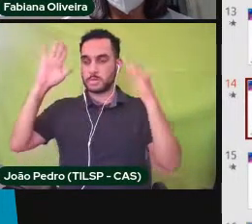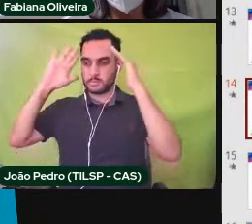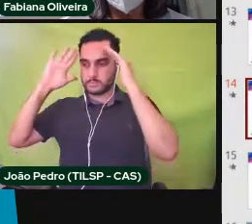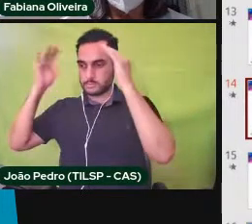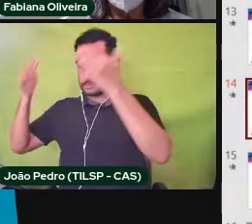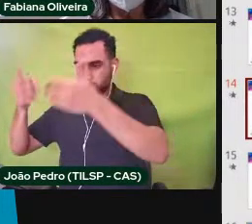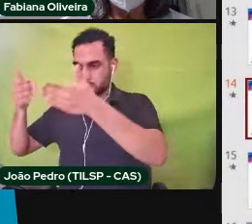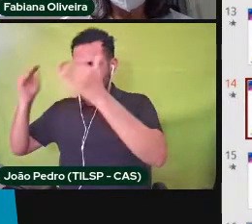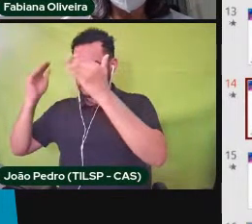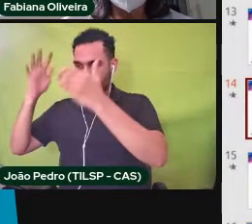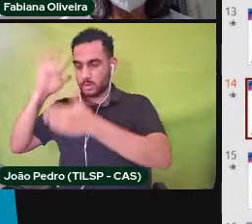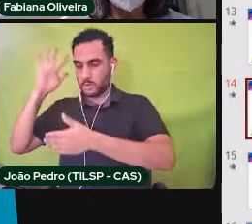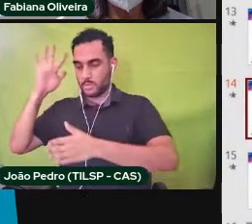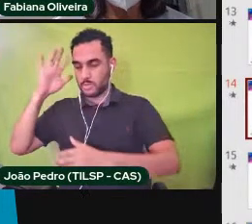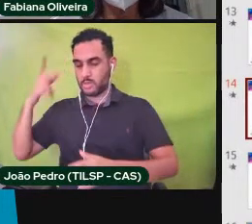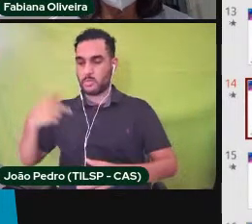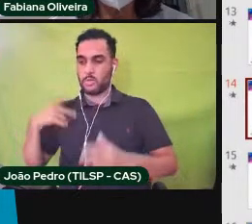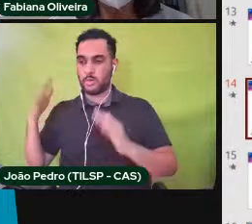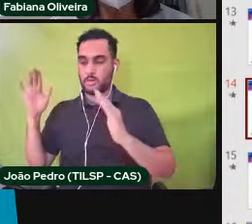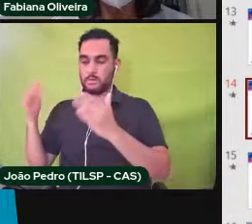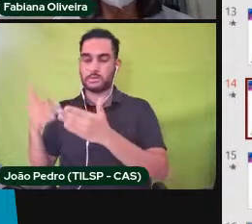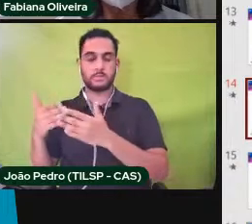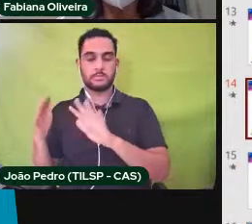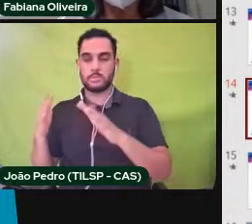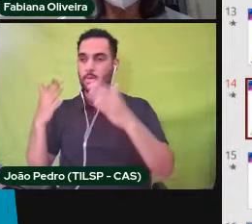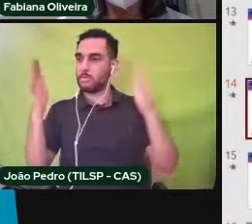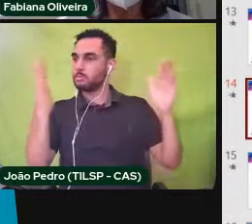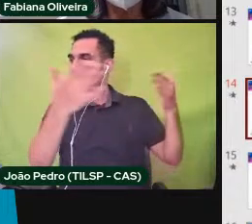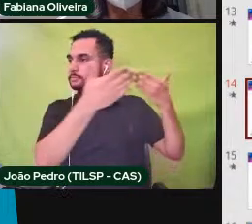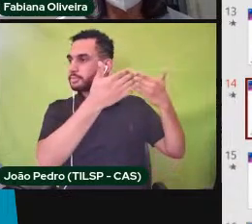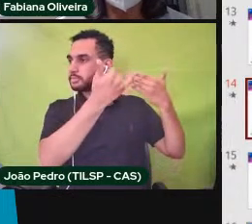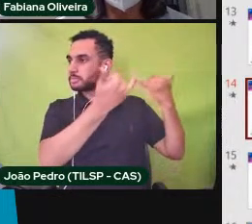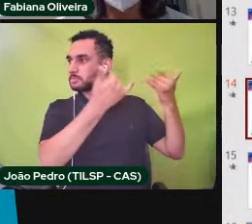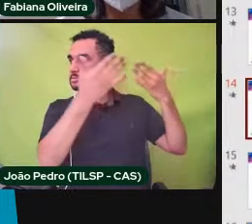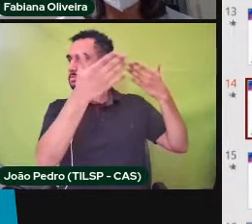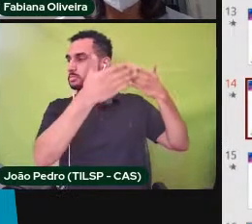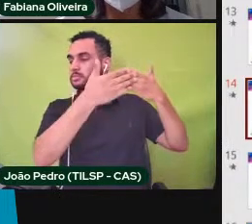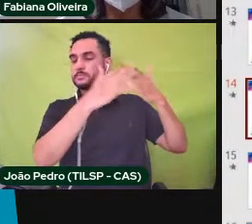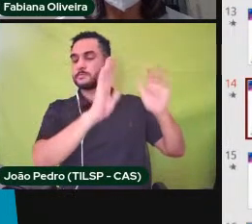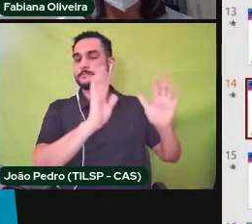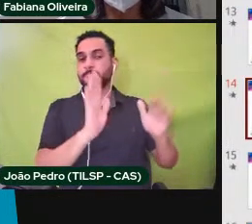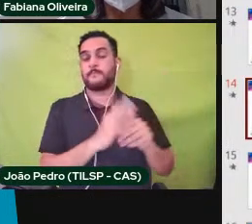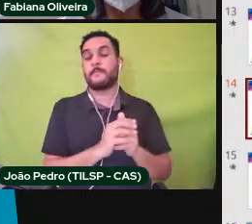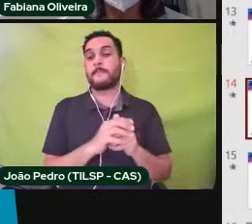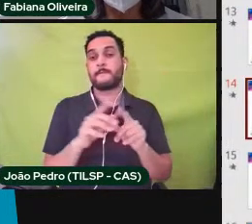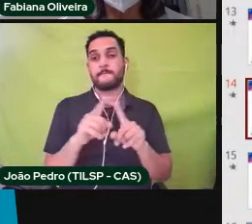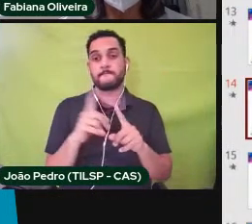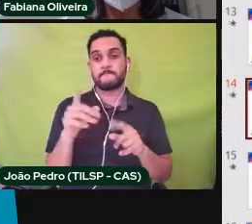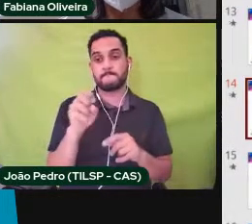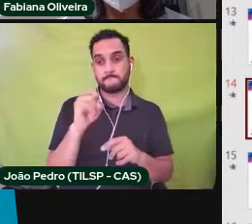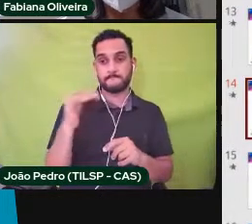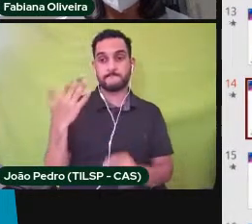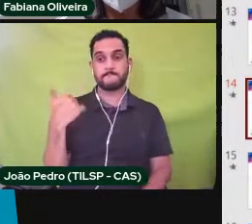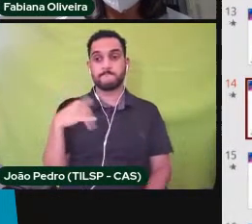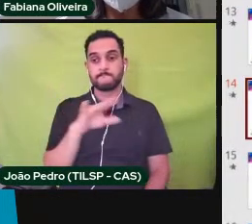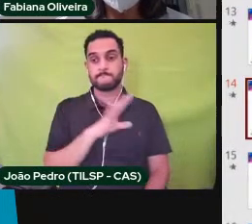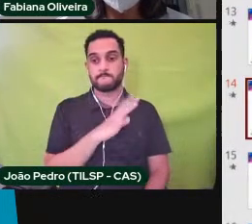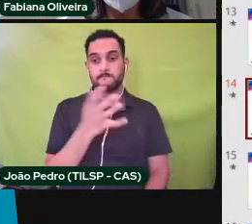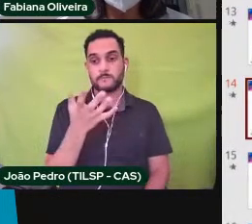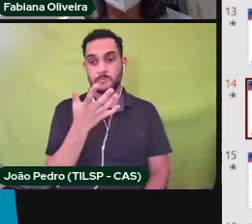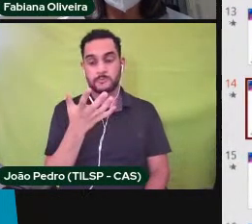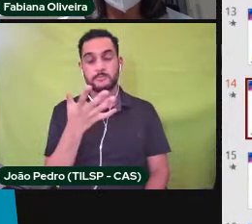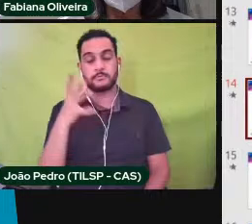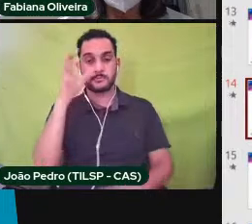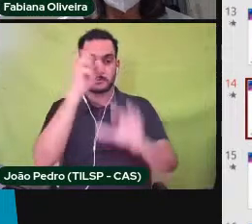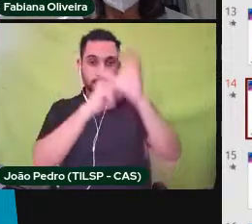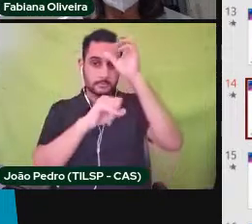sociedade. Porque se nós temos o compromisso de dar condições de acesso, permanência, participação e aprendizagem, é